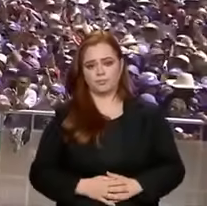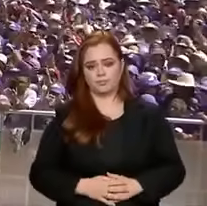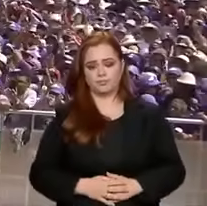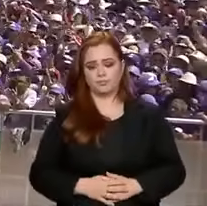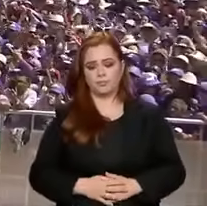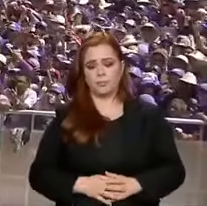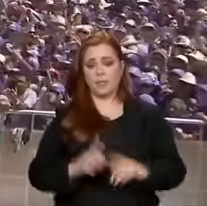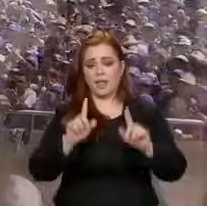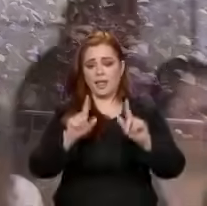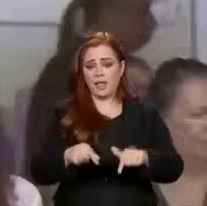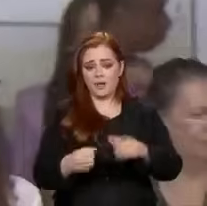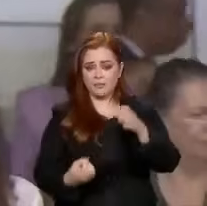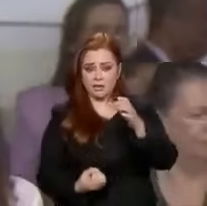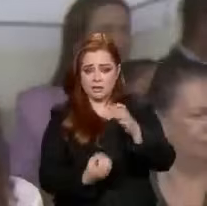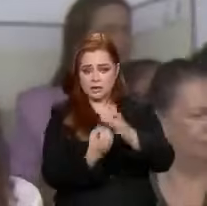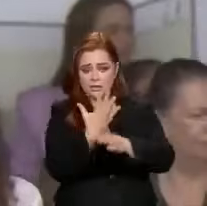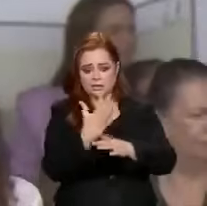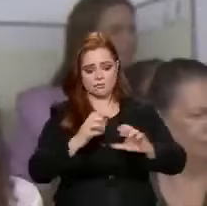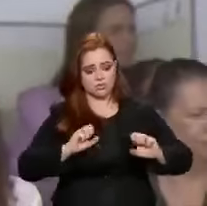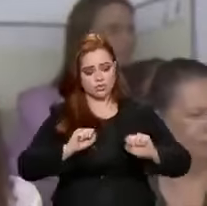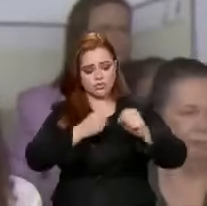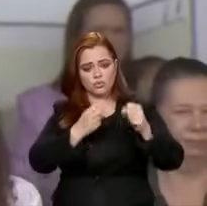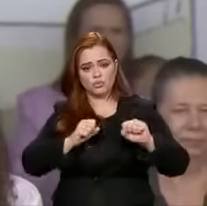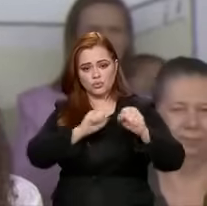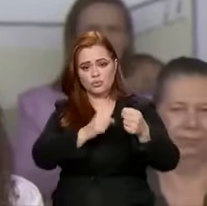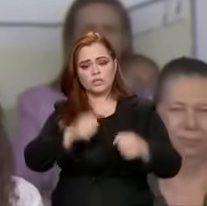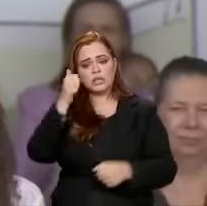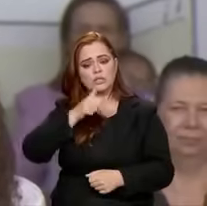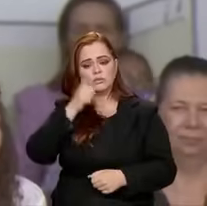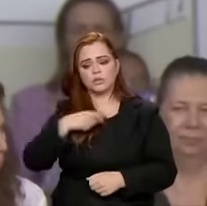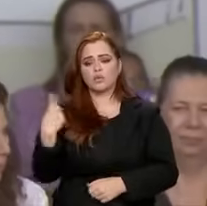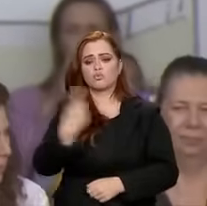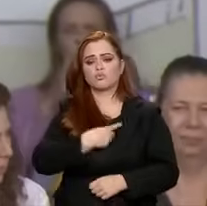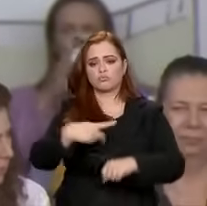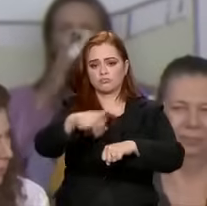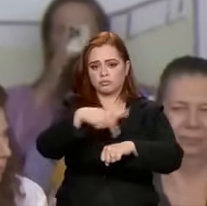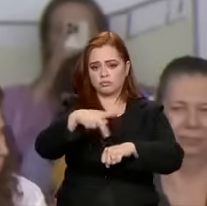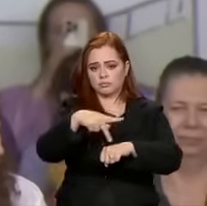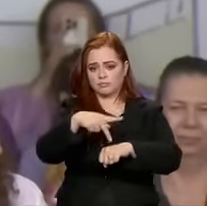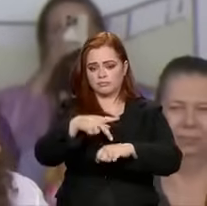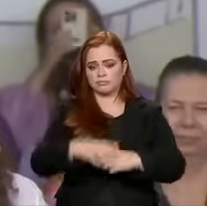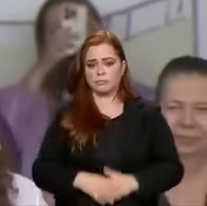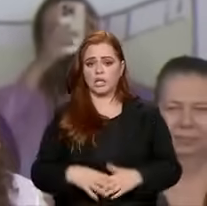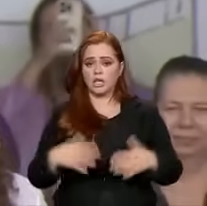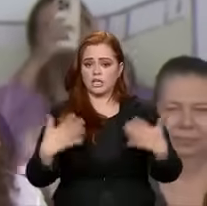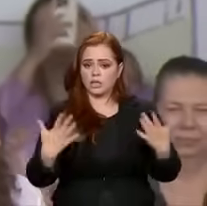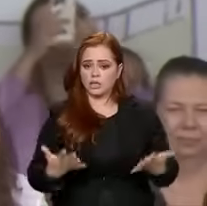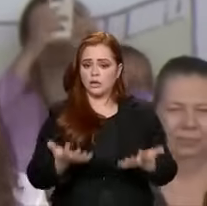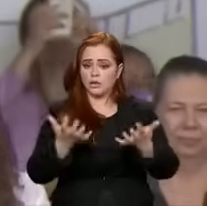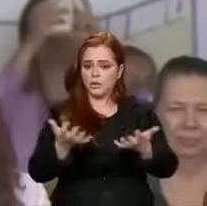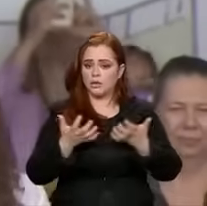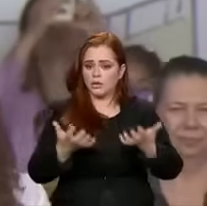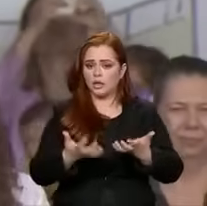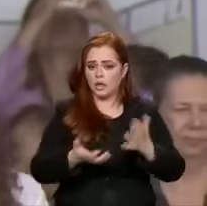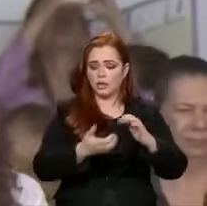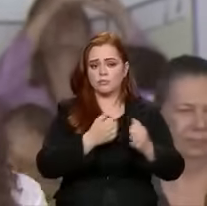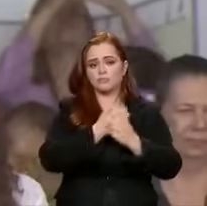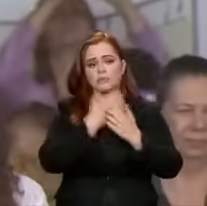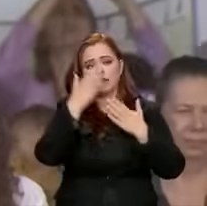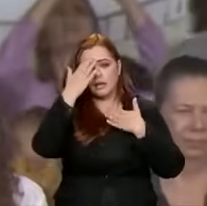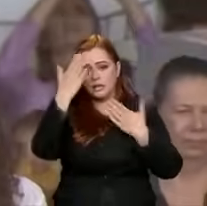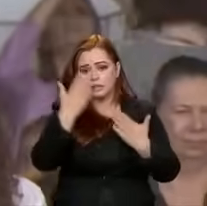isso é fruto da luta das mulheres do nosso país Então eu queria me despedir dizendo a vocês